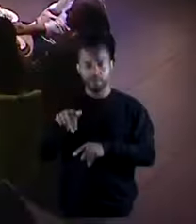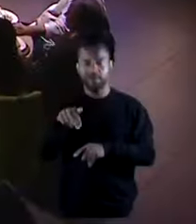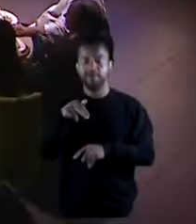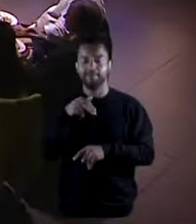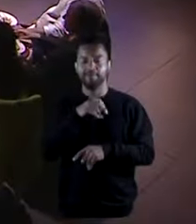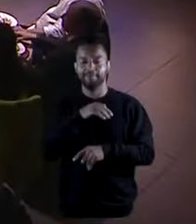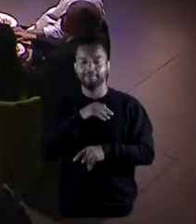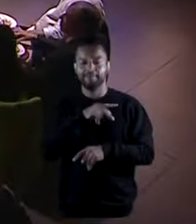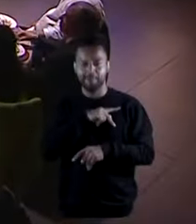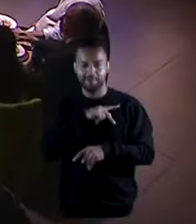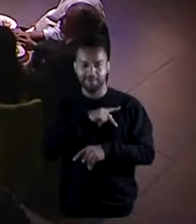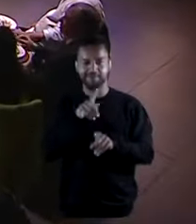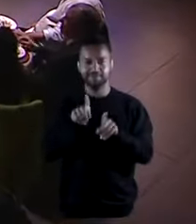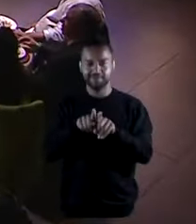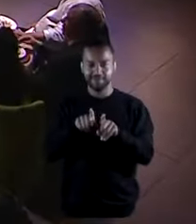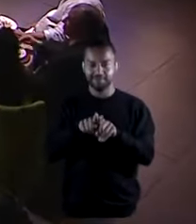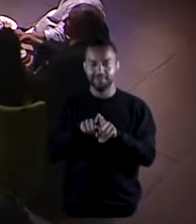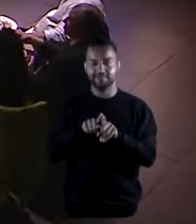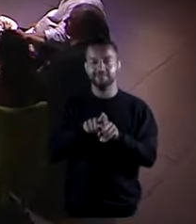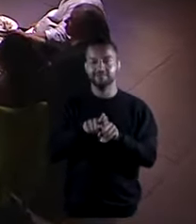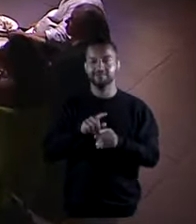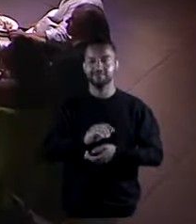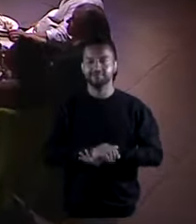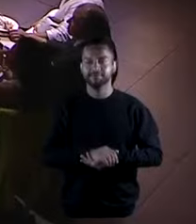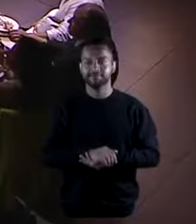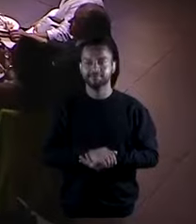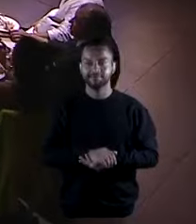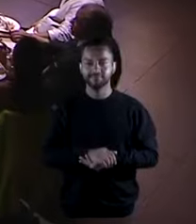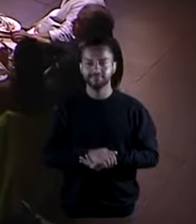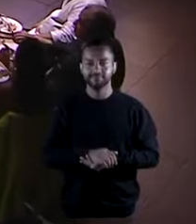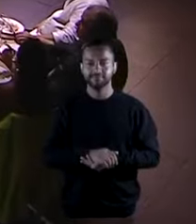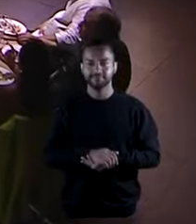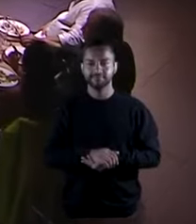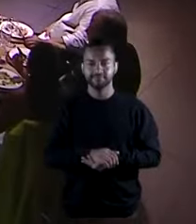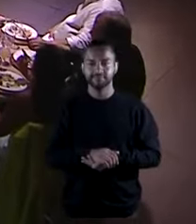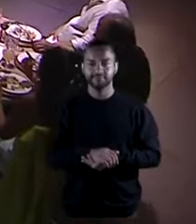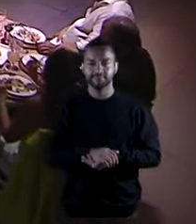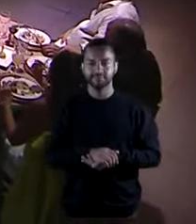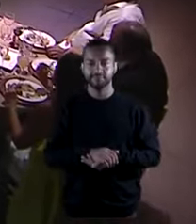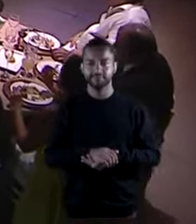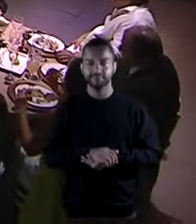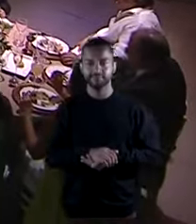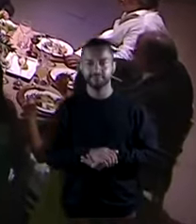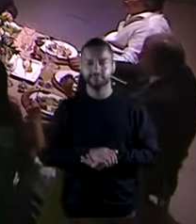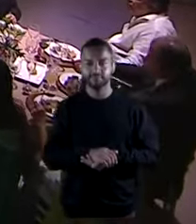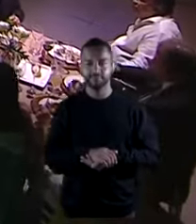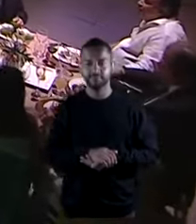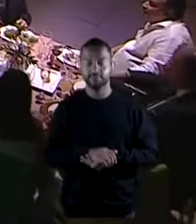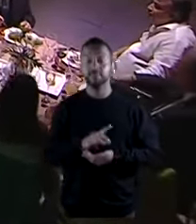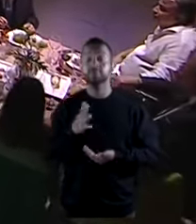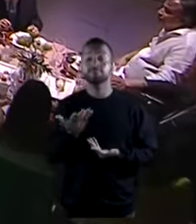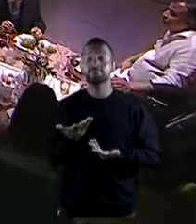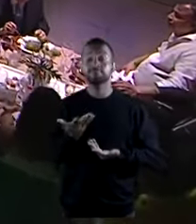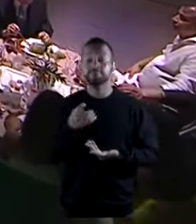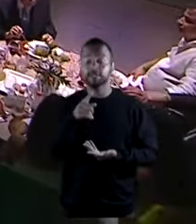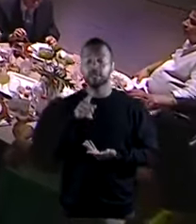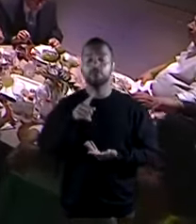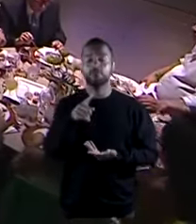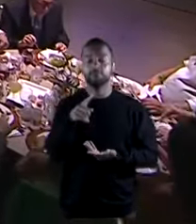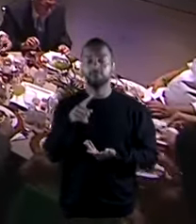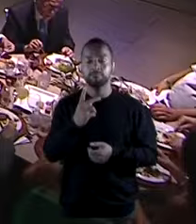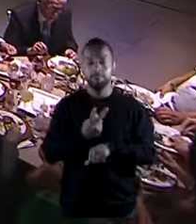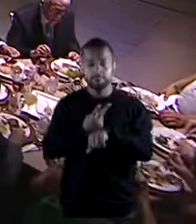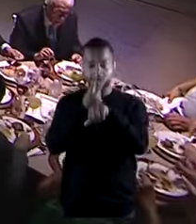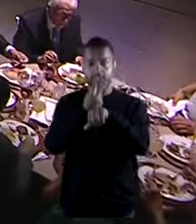Bragantino, Luizão do Grêmio Novo Horizontino e Murilo do Palmeiras. Bom, e o